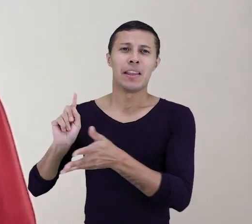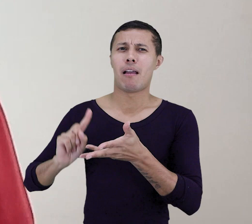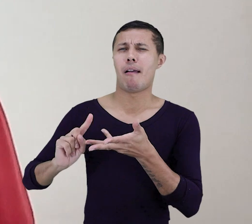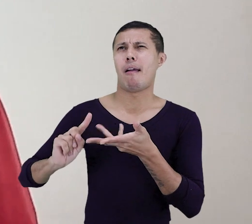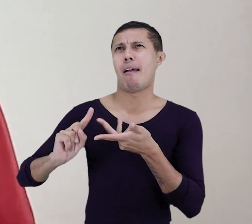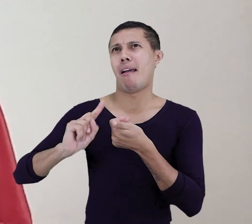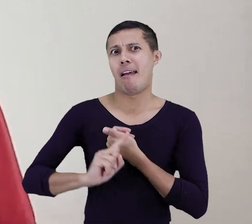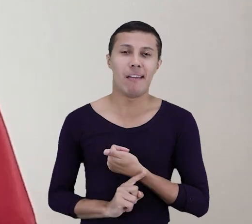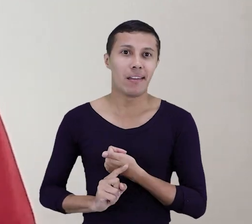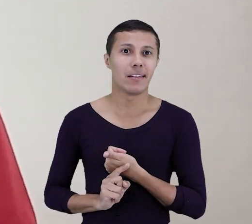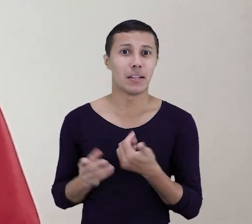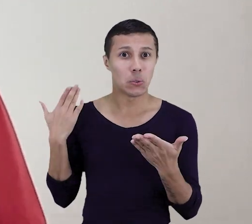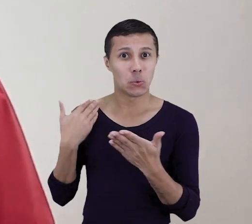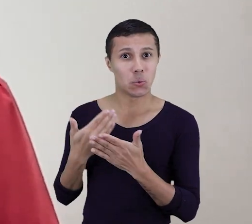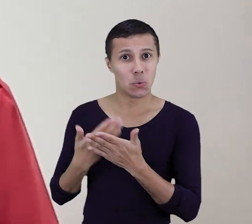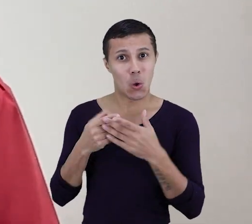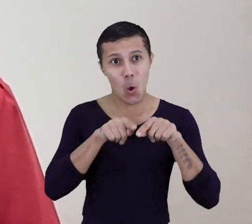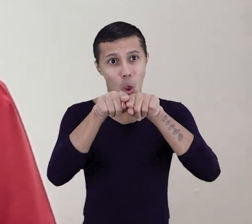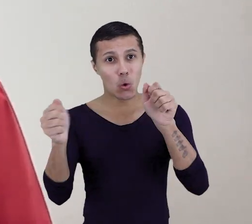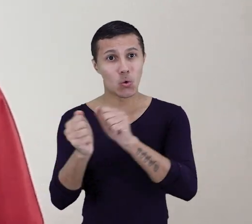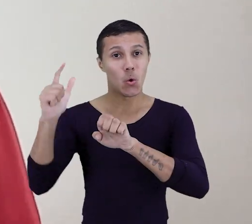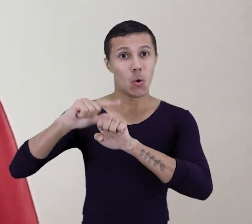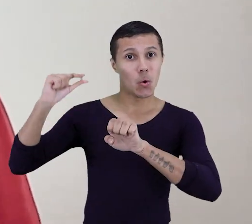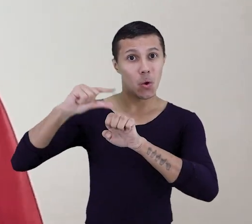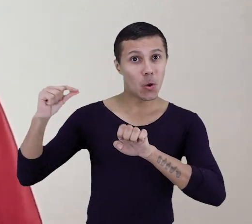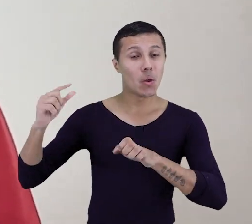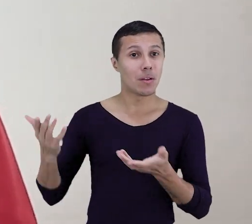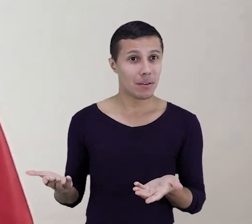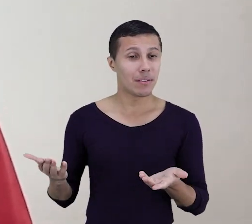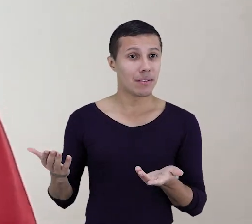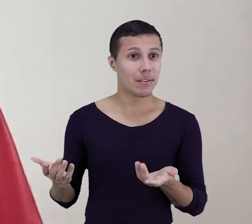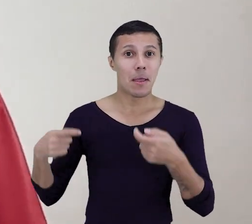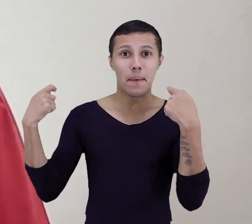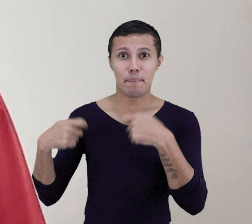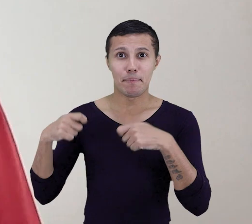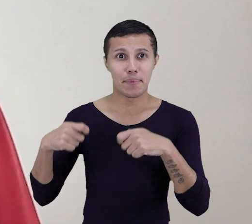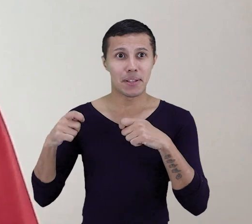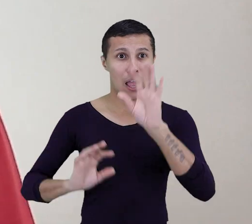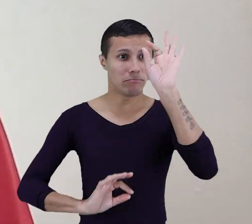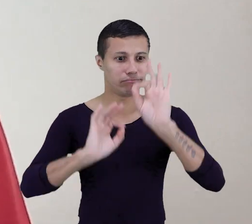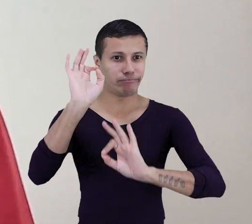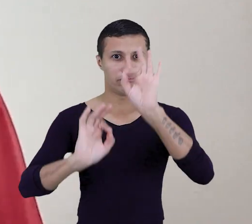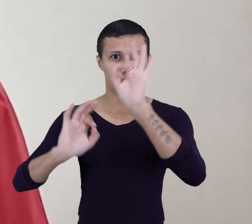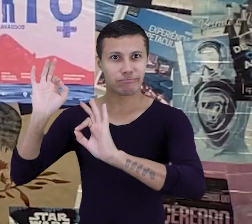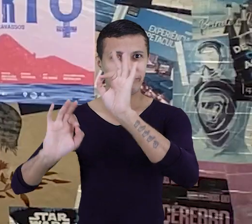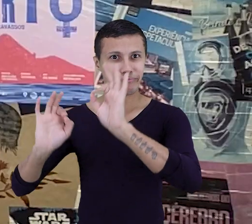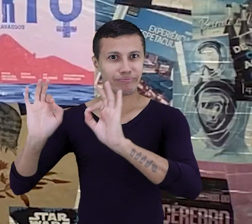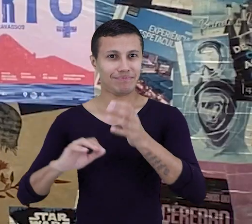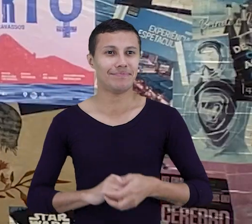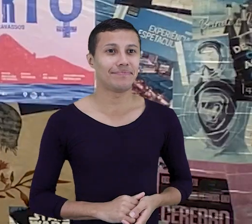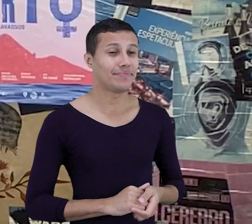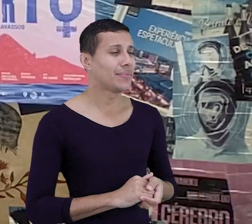coisa. Aí, isso tudo, conciliar com o empreendedorismo, você precisa de uma certa organização.